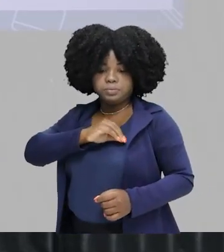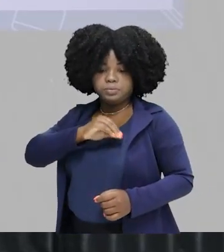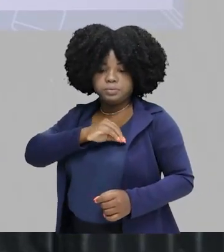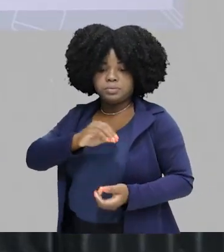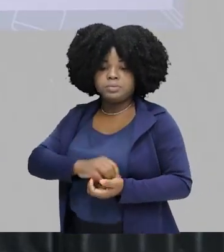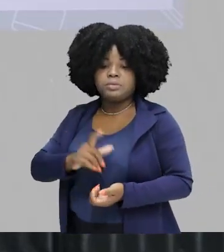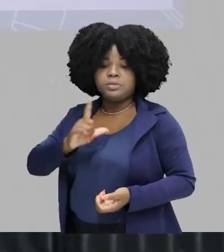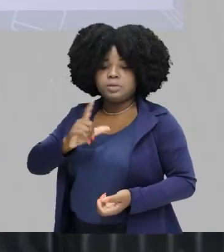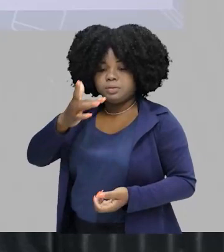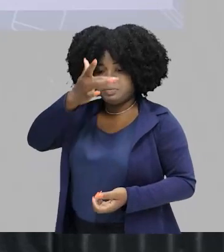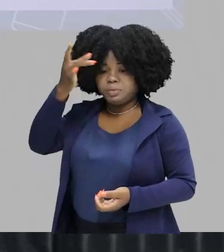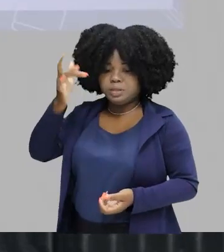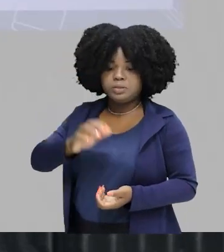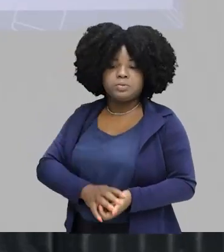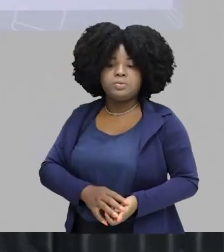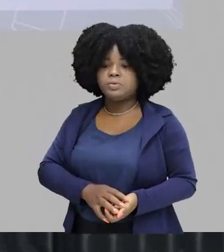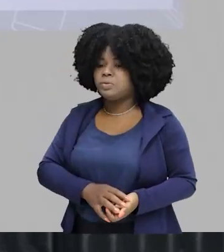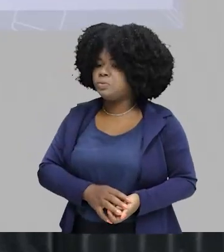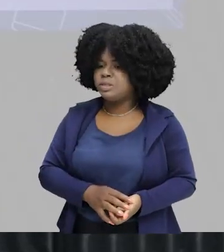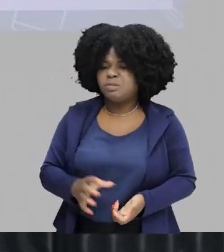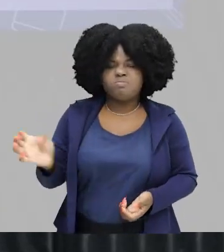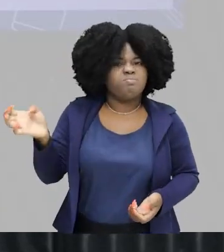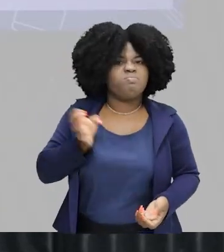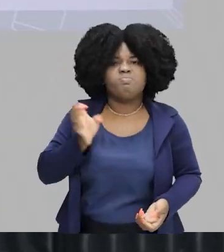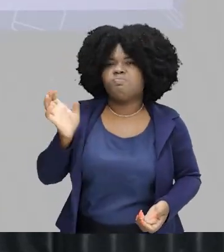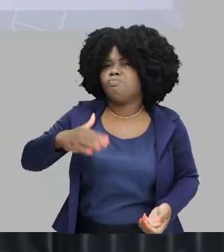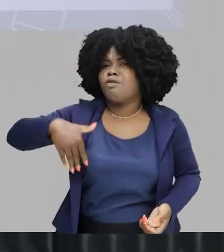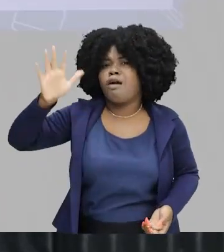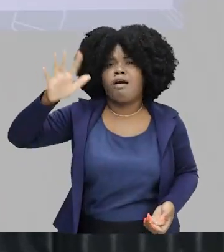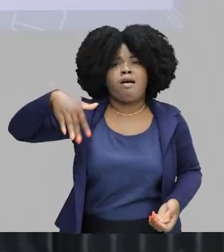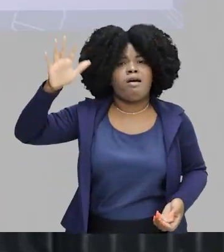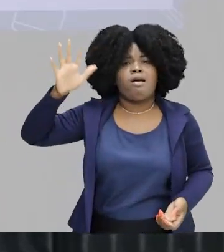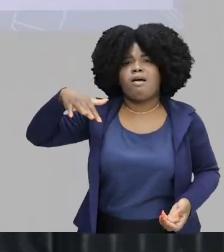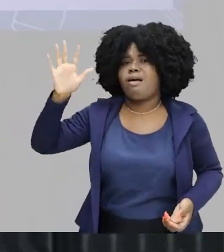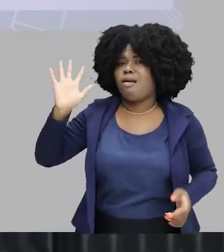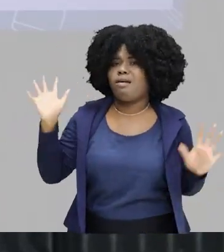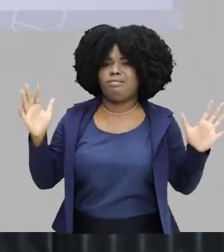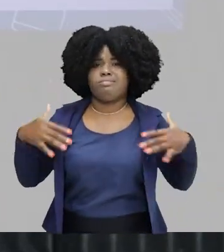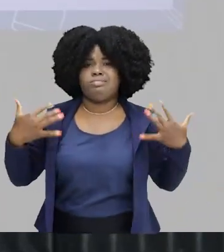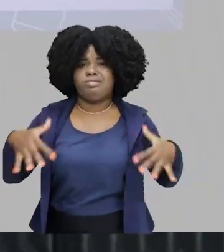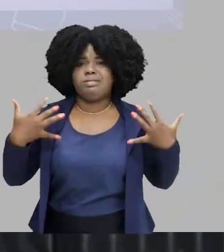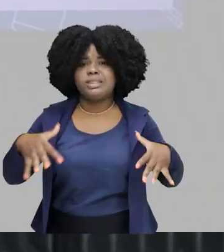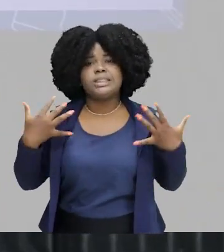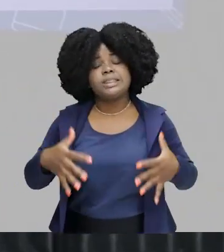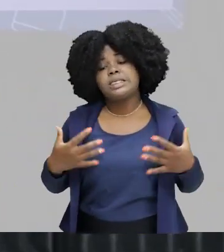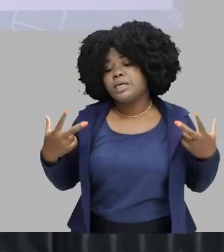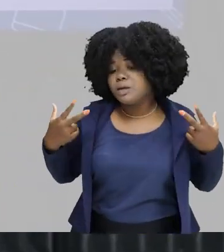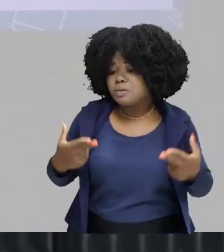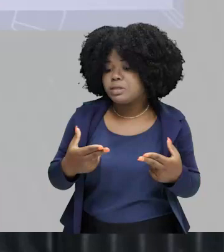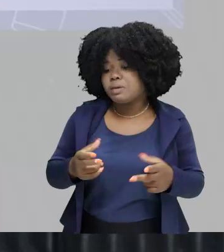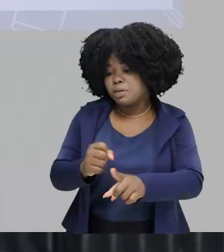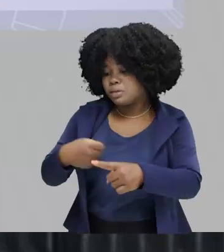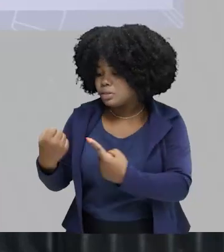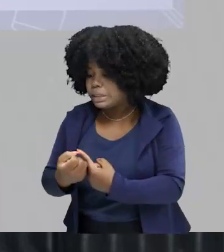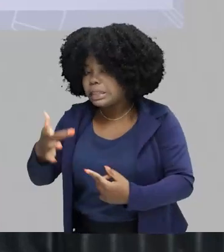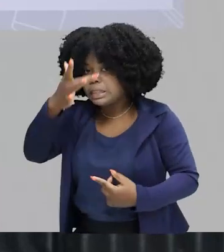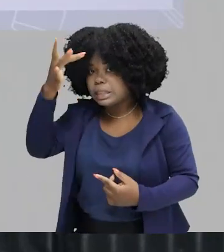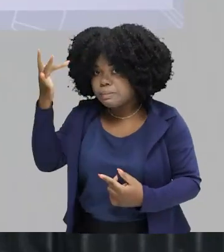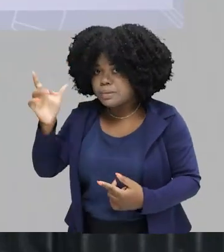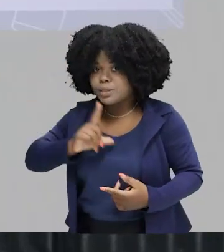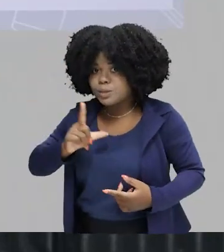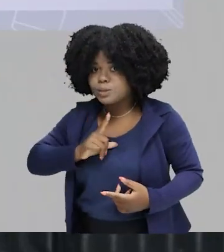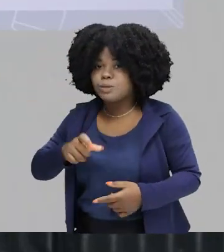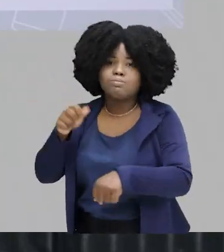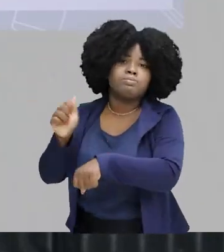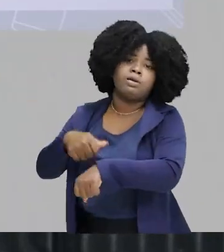Quando tem pessoas que são milionárias, bilionárias no Brasil, e ao mesmo tempo, na mesma sociedade, você tem gente passando fome na